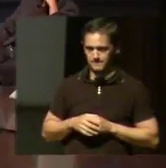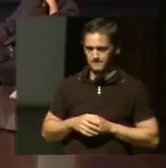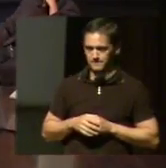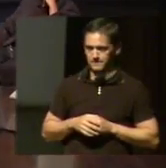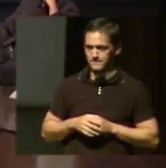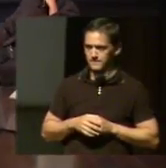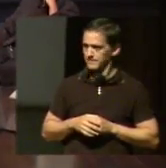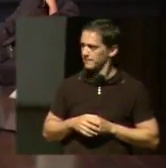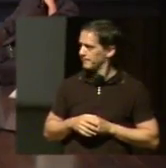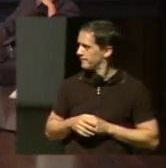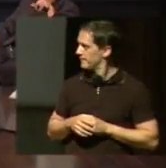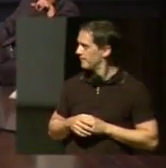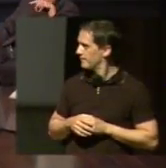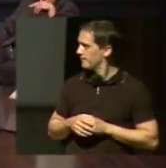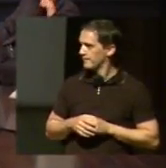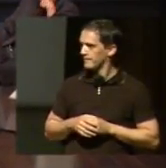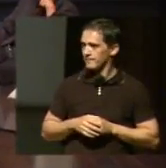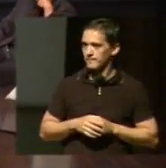Michael Do?